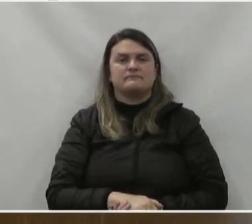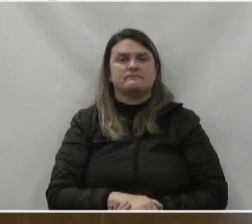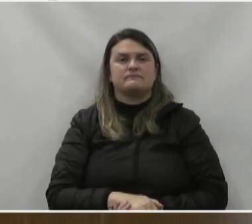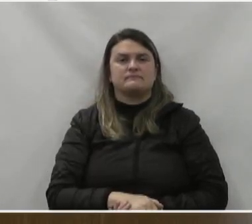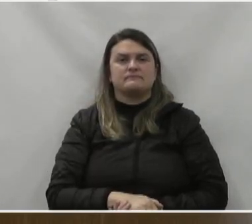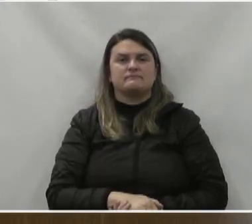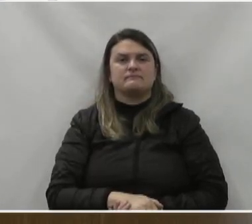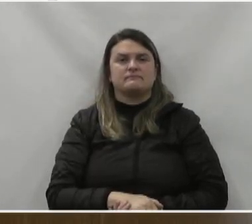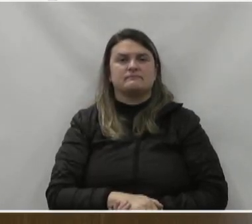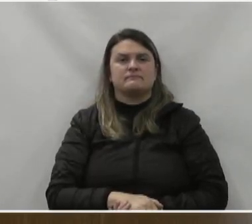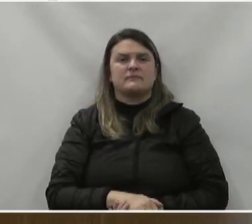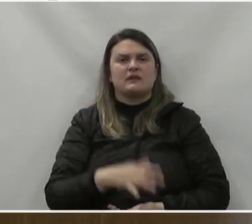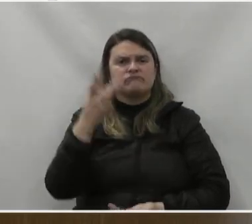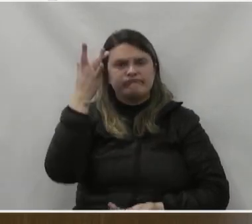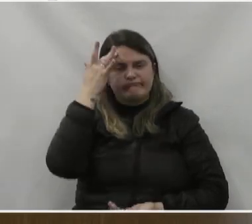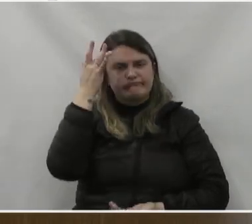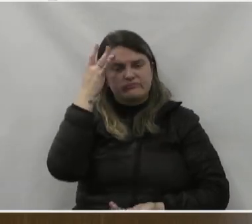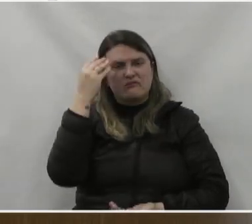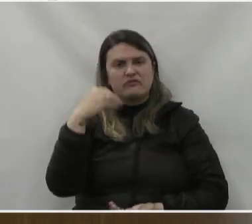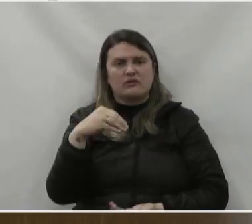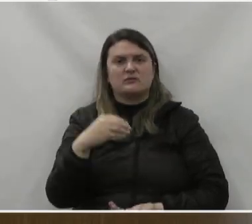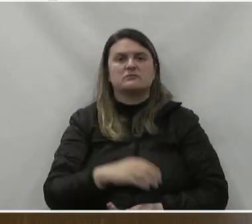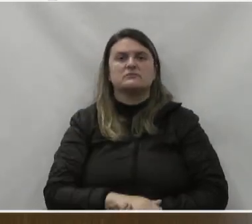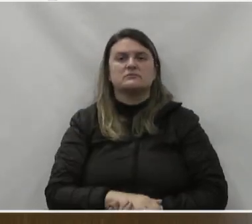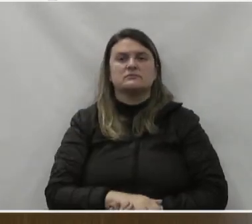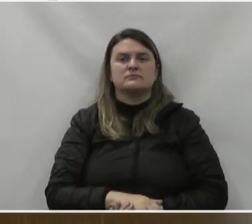É uma ignorância tremenda, realmente.